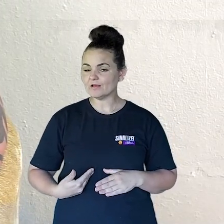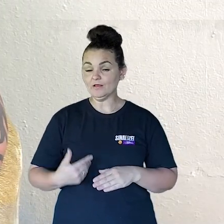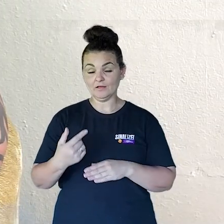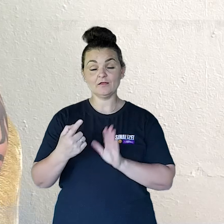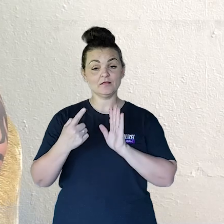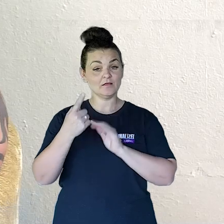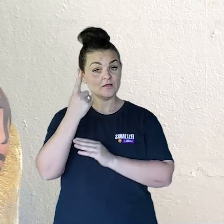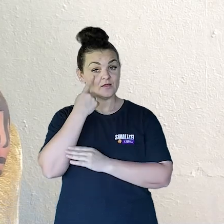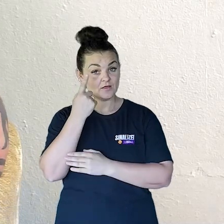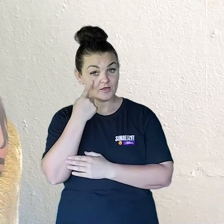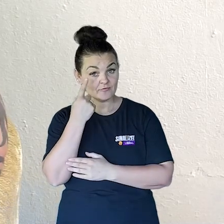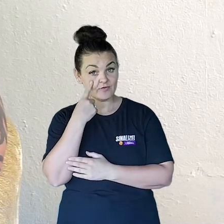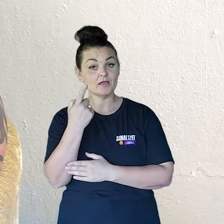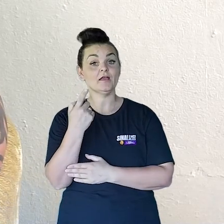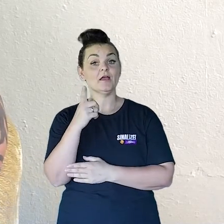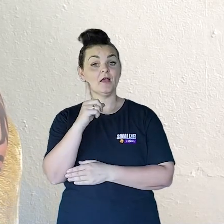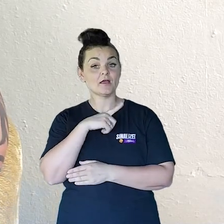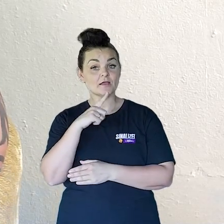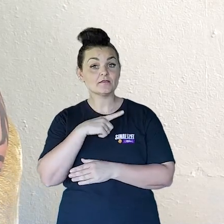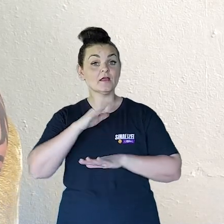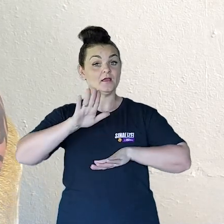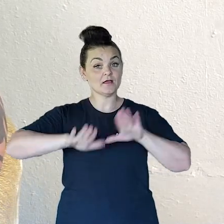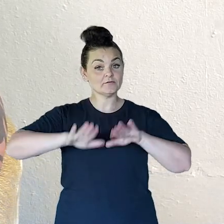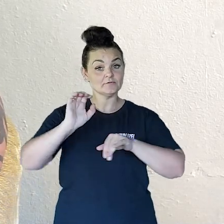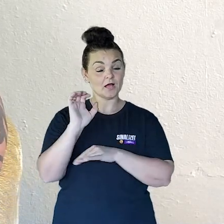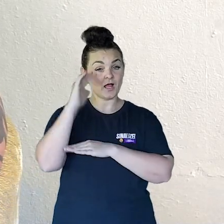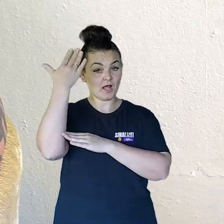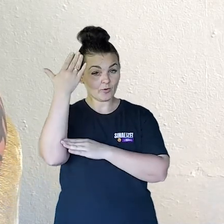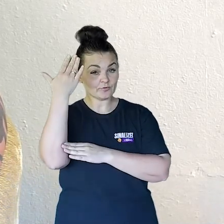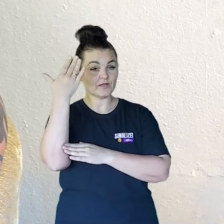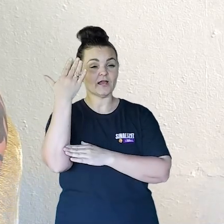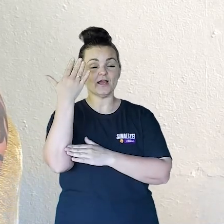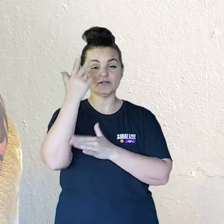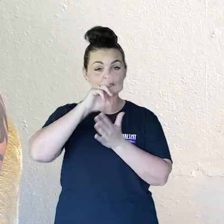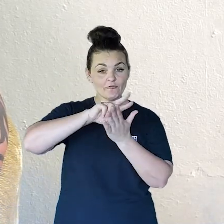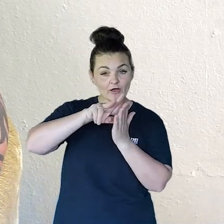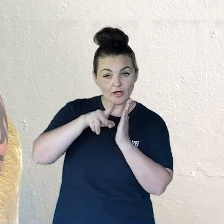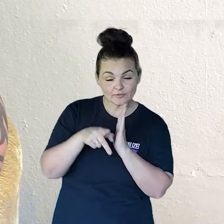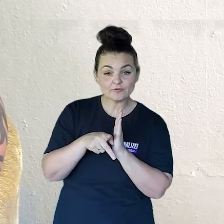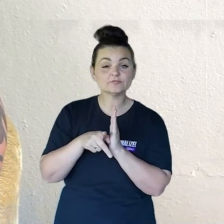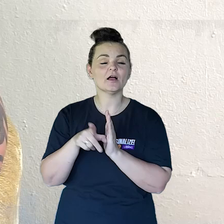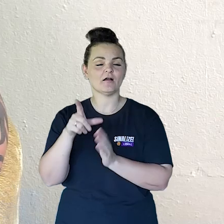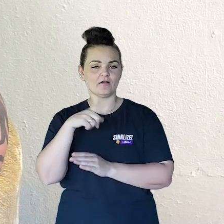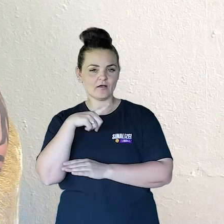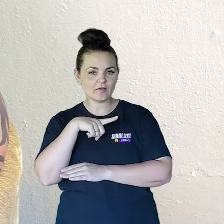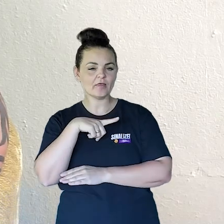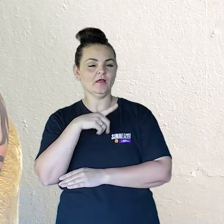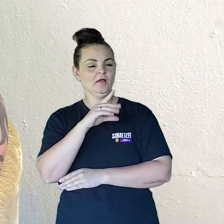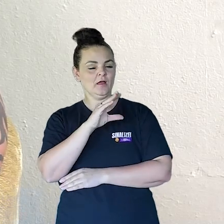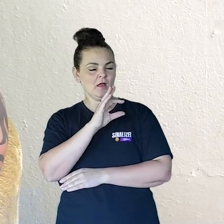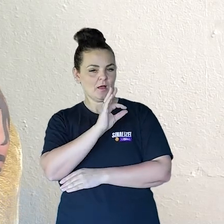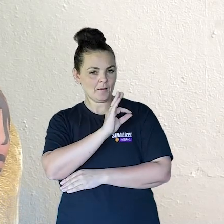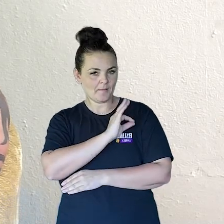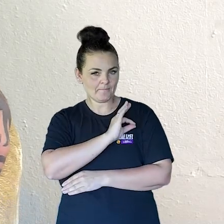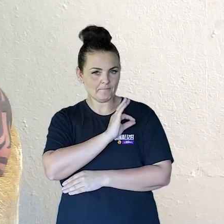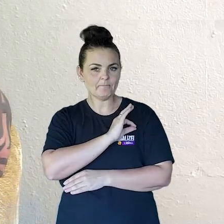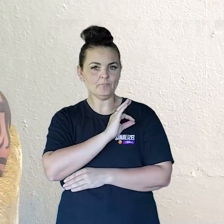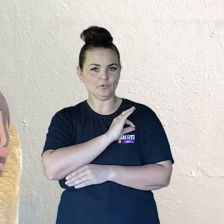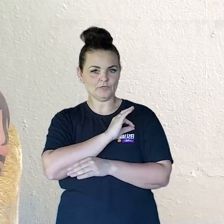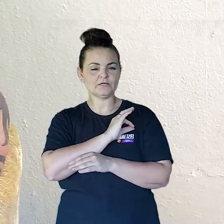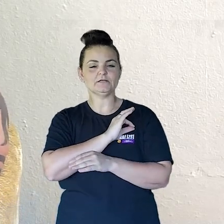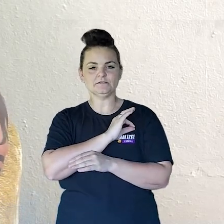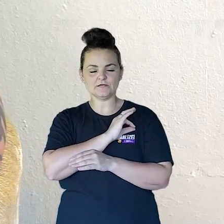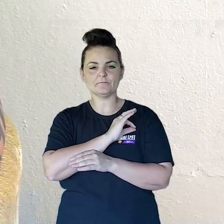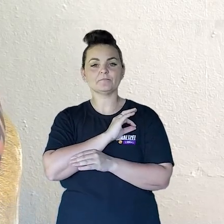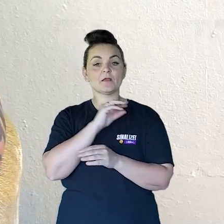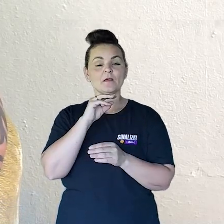números, né, nas ocorrências da cidade. A gente vê a Polícia Militar que desempenha um trabalho brilhante, que já começa a não dar para atender